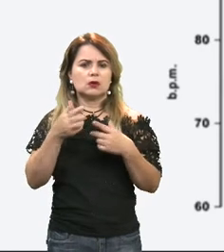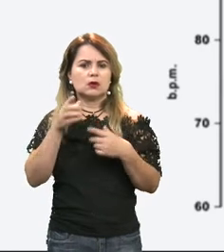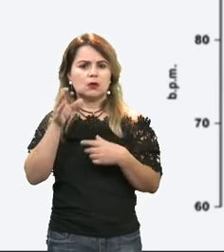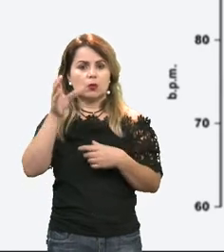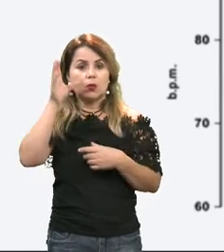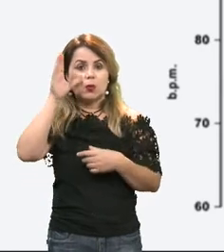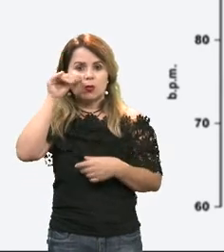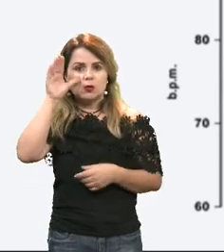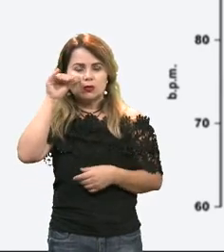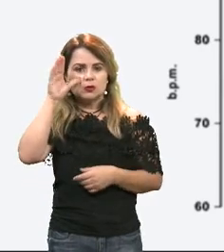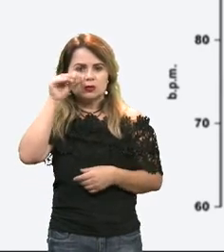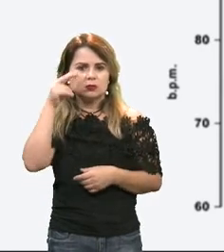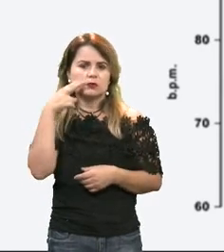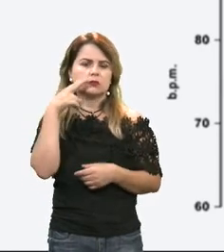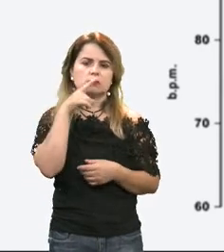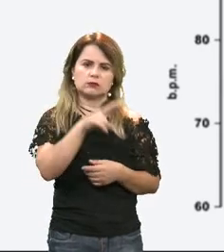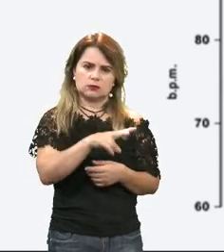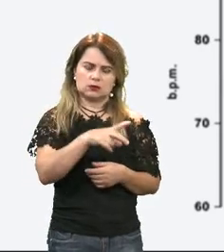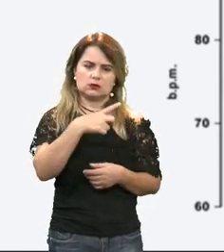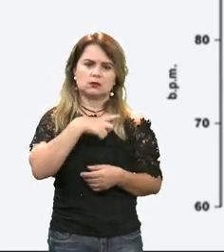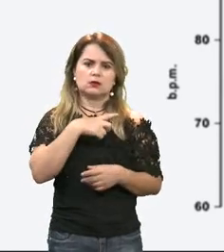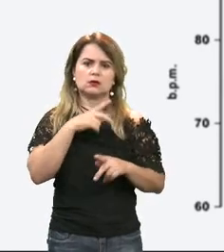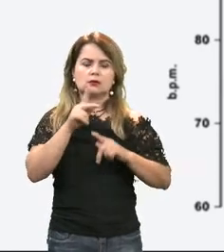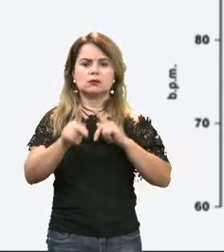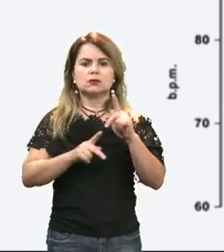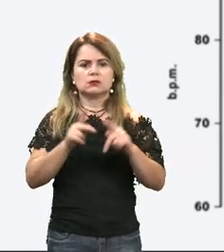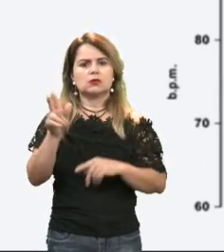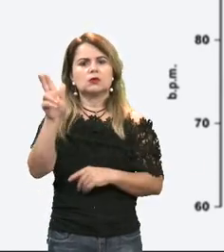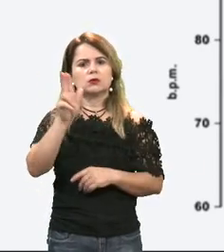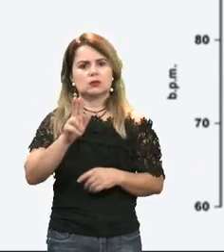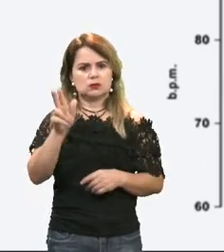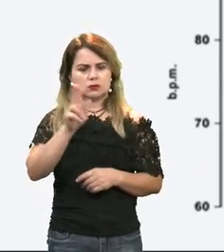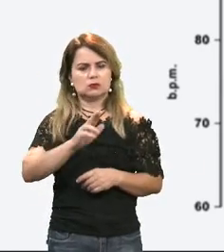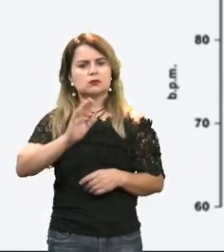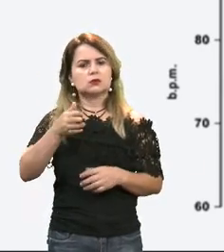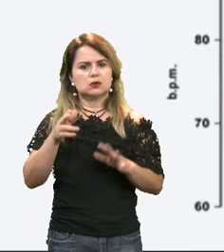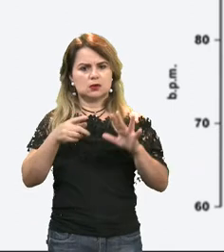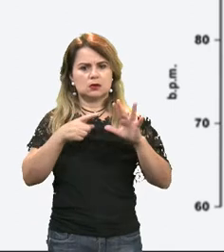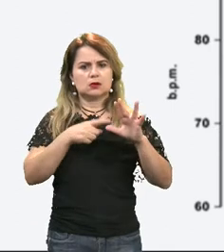que me procuram já fazem uso da cannabis em casa.